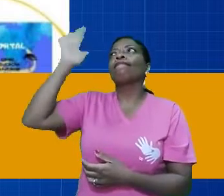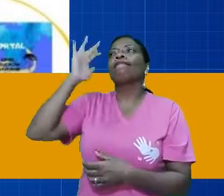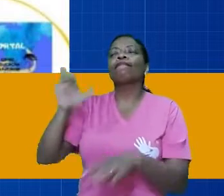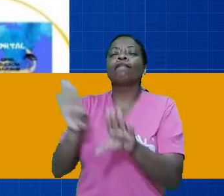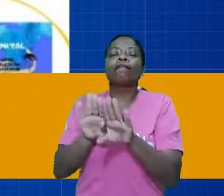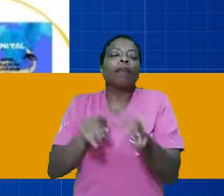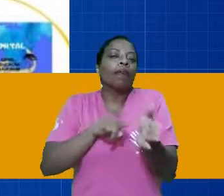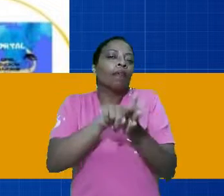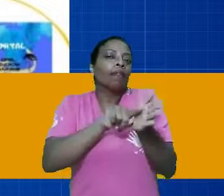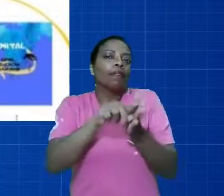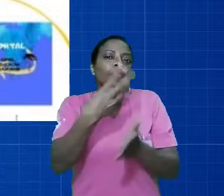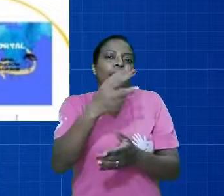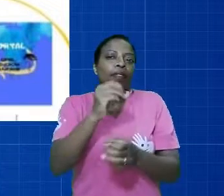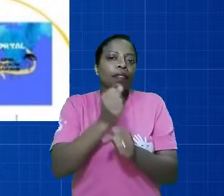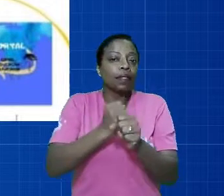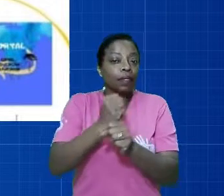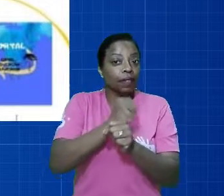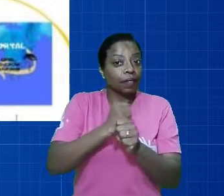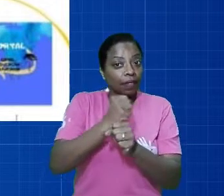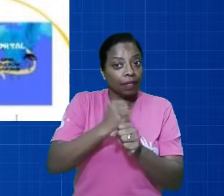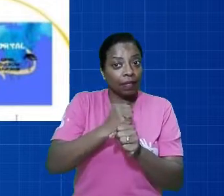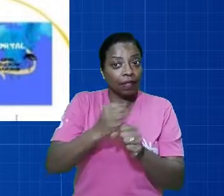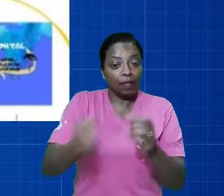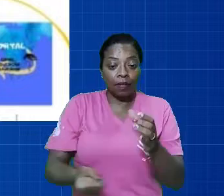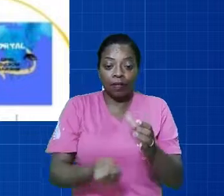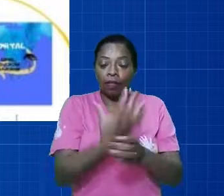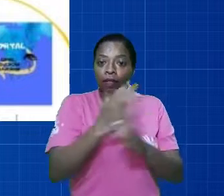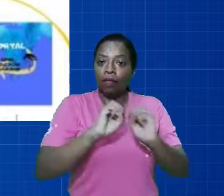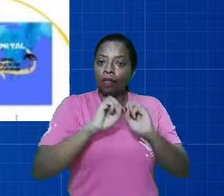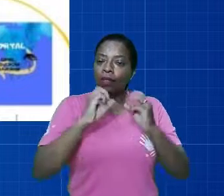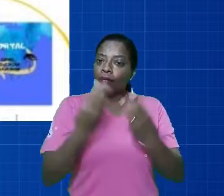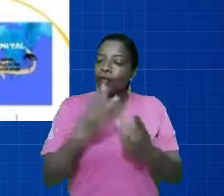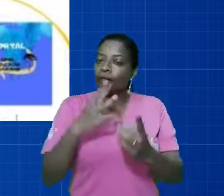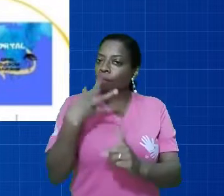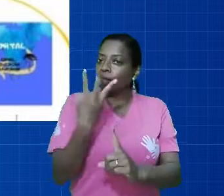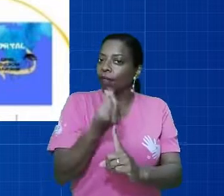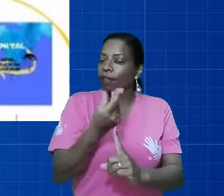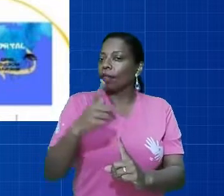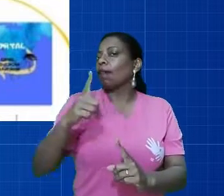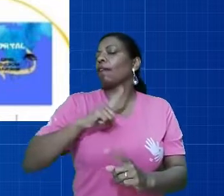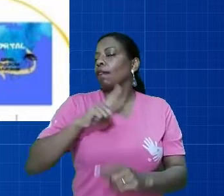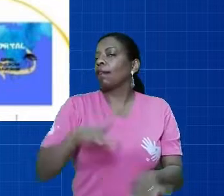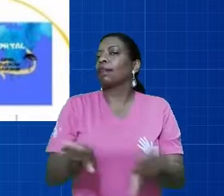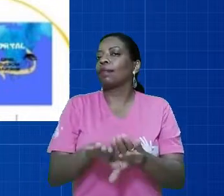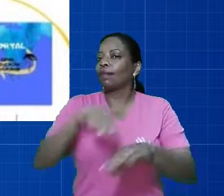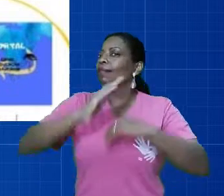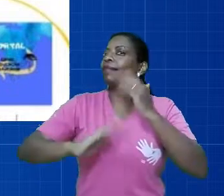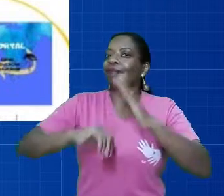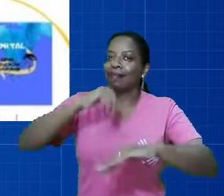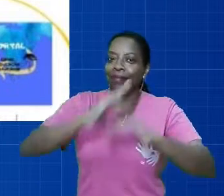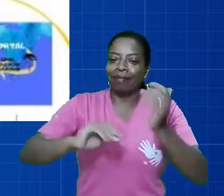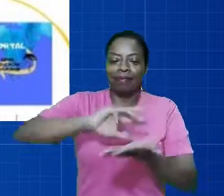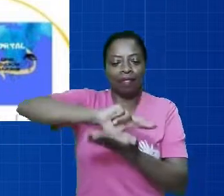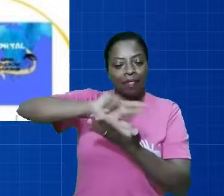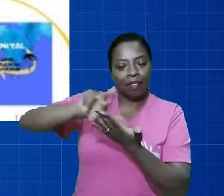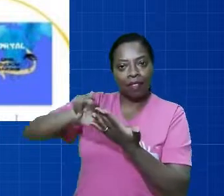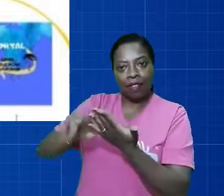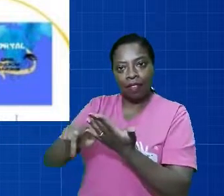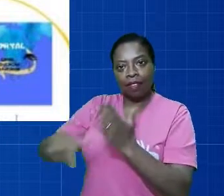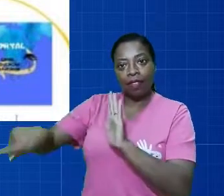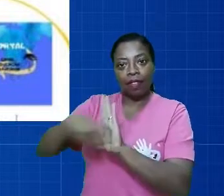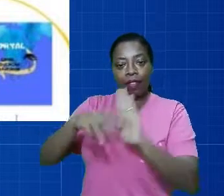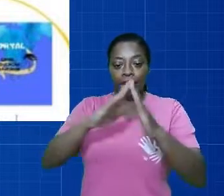Araucária, destacando a apresentação de práticas diferenciadas para o ensino de arte para os nossos alunos da Rede Municipal de